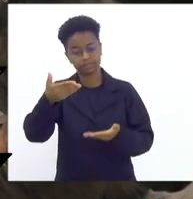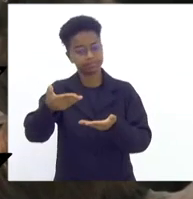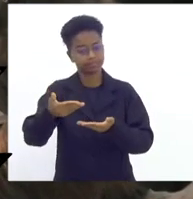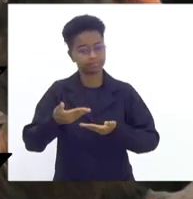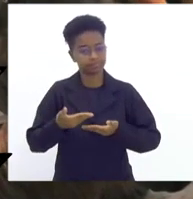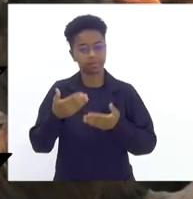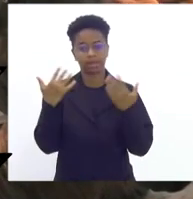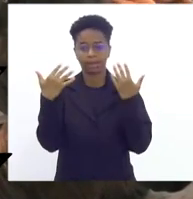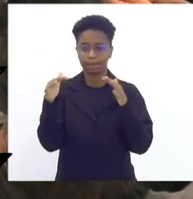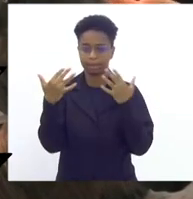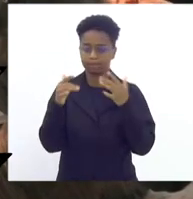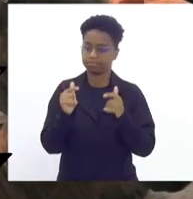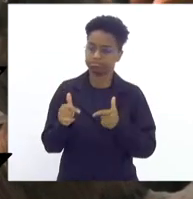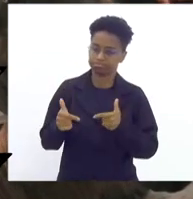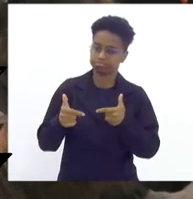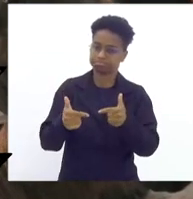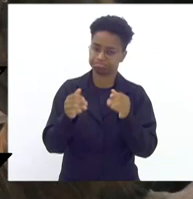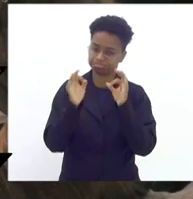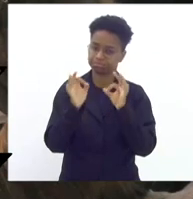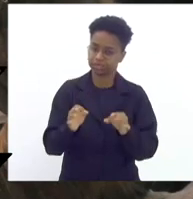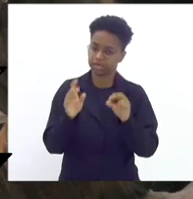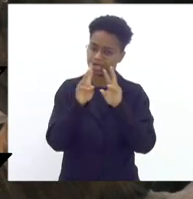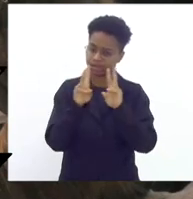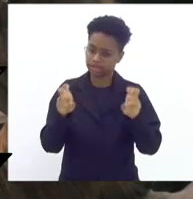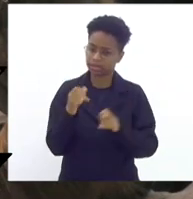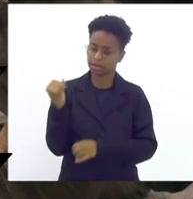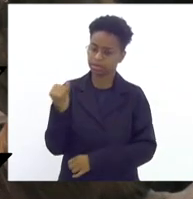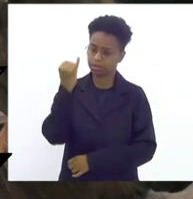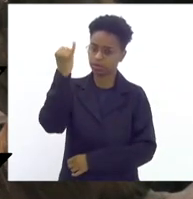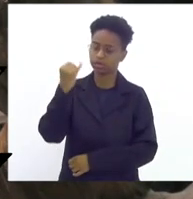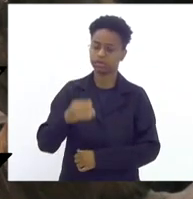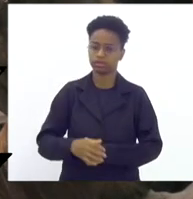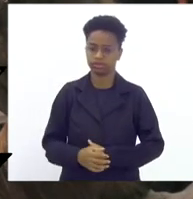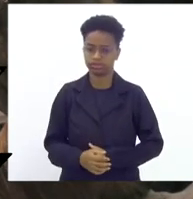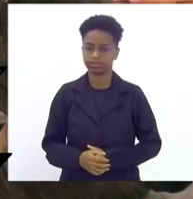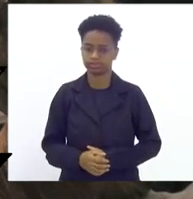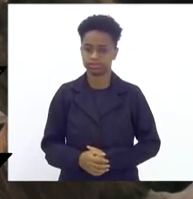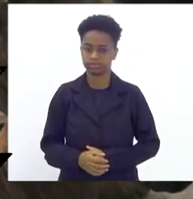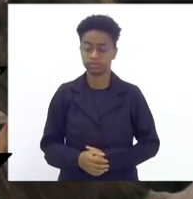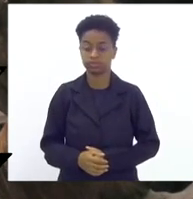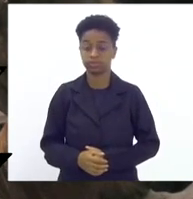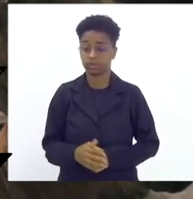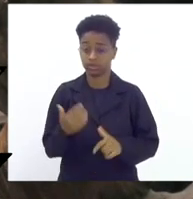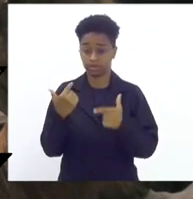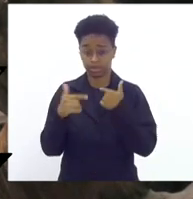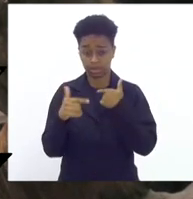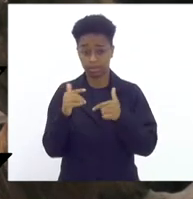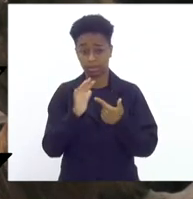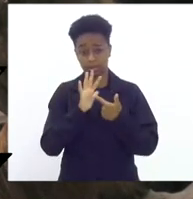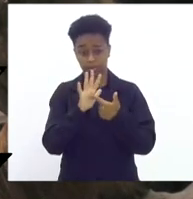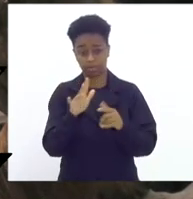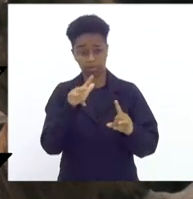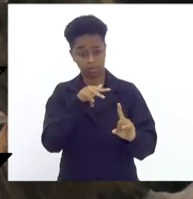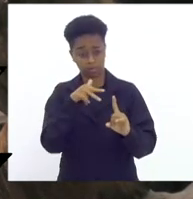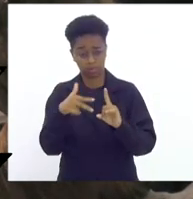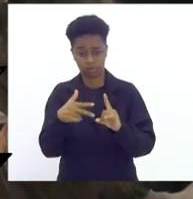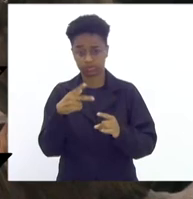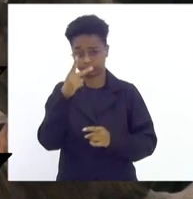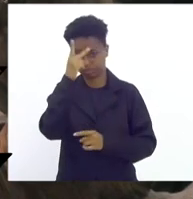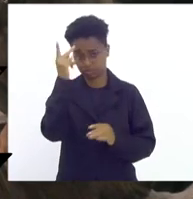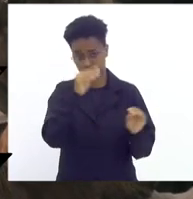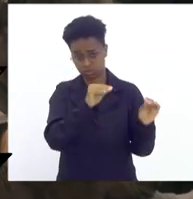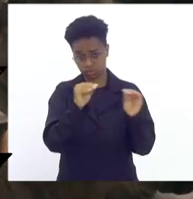parabenizo a iniciativa realmente a matemática extremamente importante trazer o trabalho pela Ótica do Imigrante para discussão